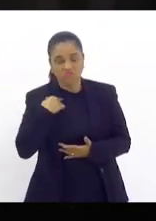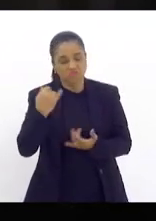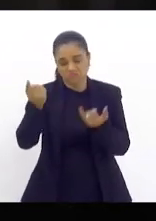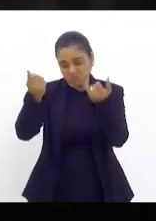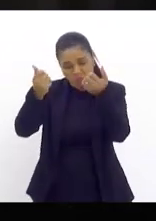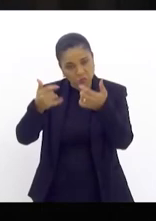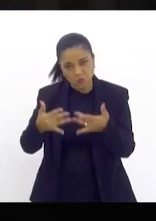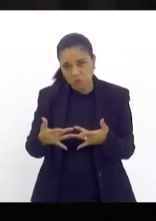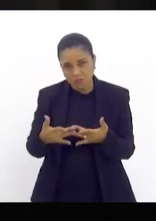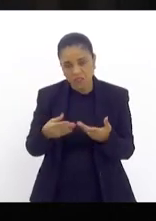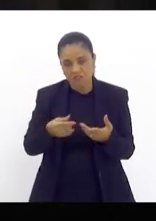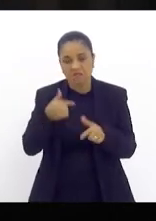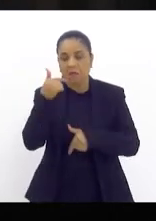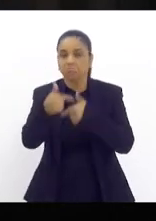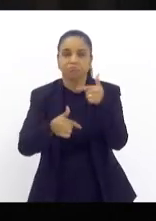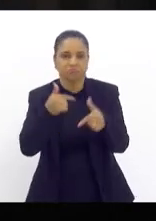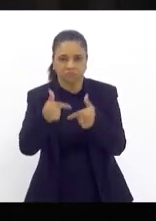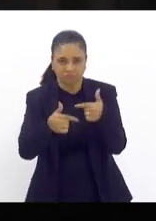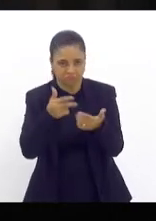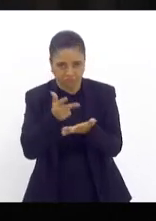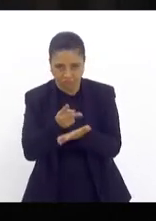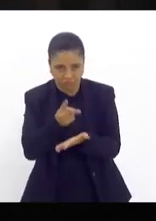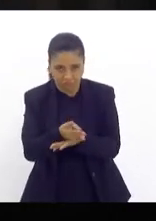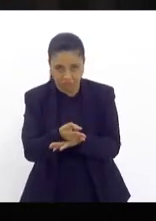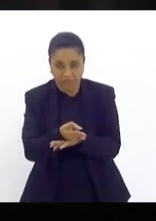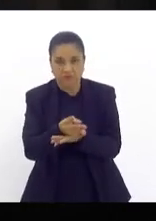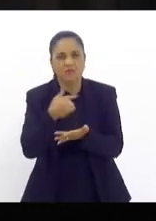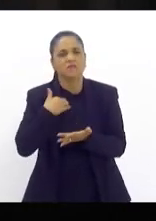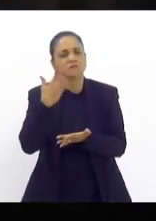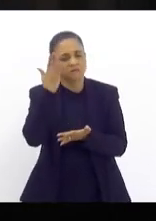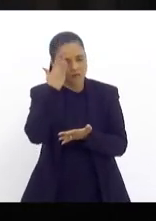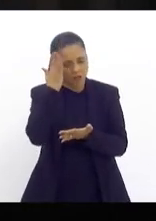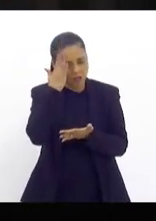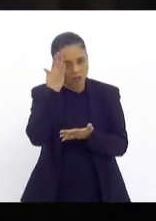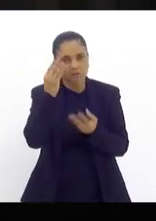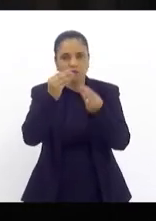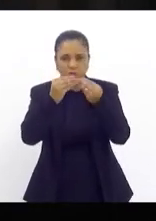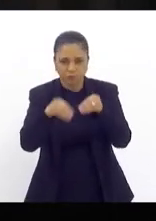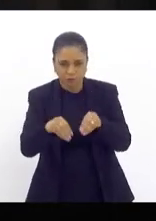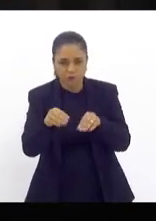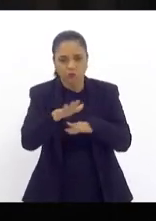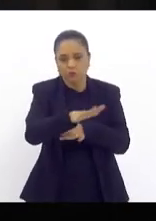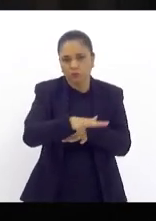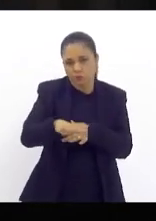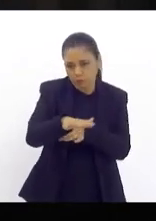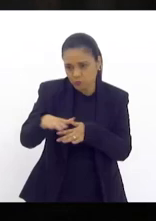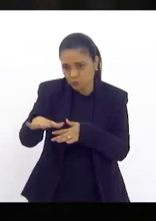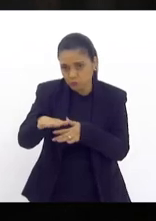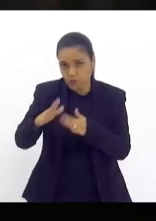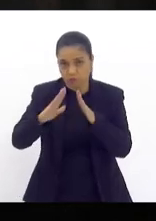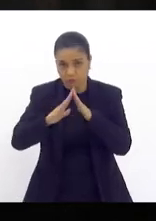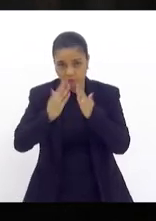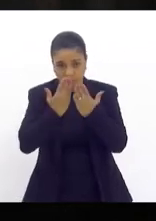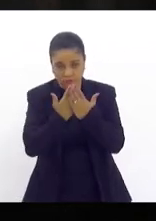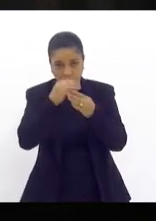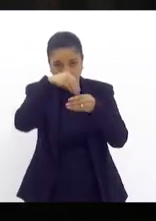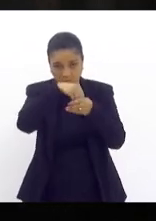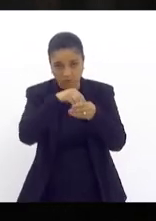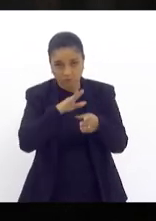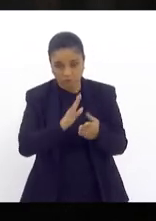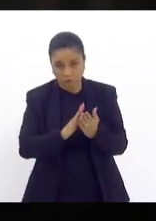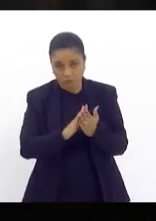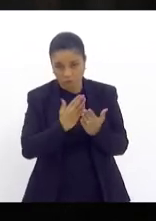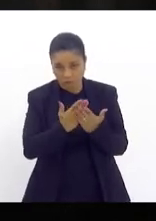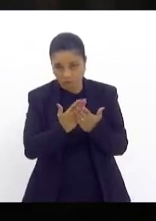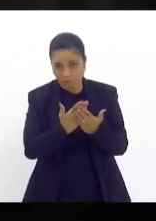pleno funcionamento. A gente sabe da precarização dos espaços físicos das escolas e da